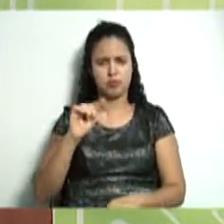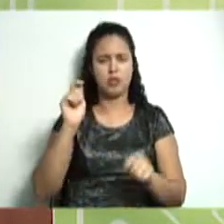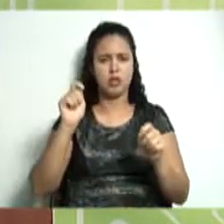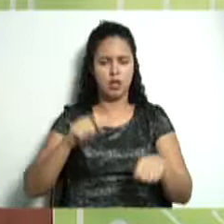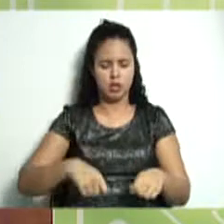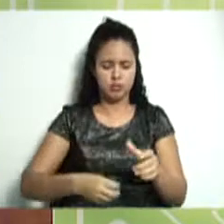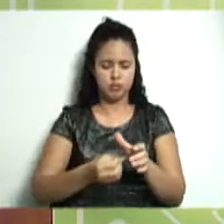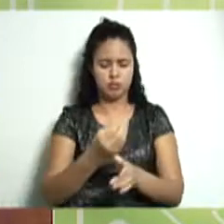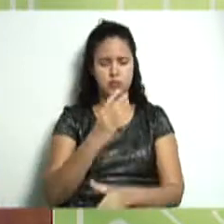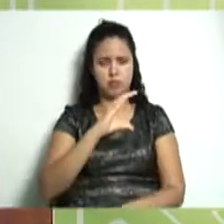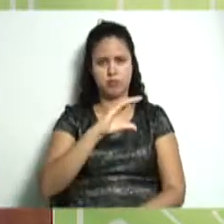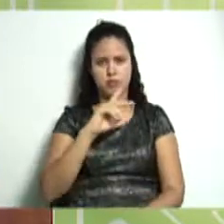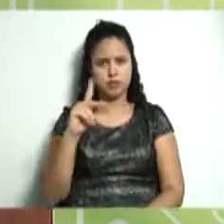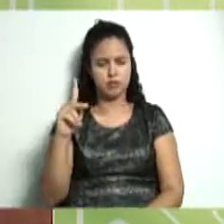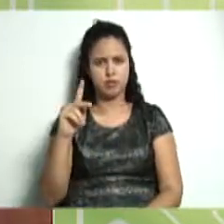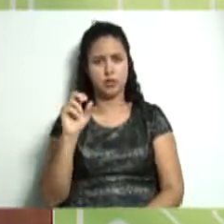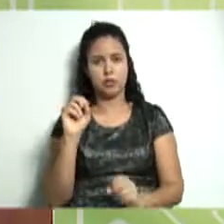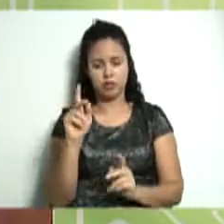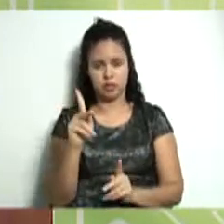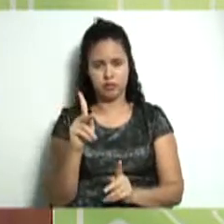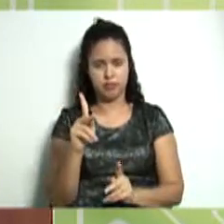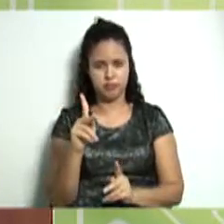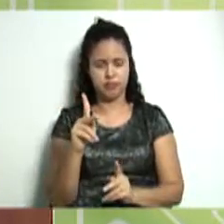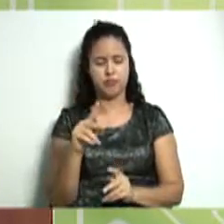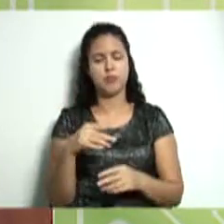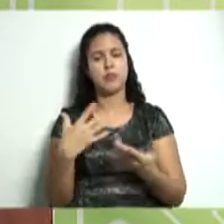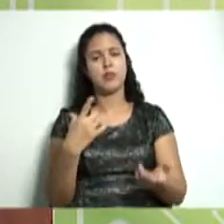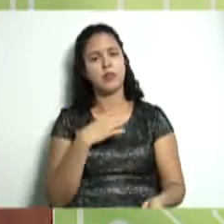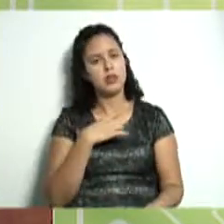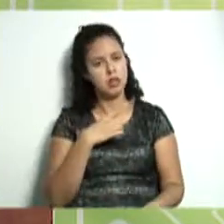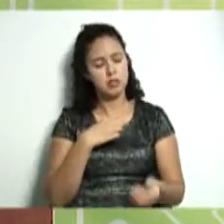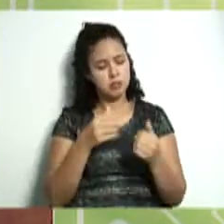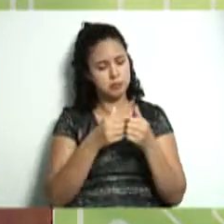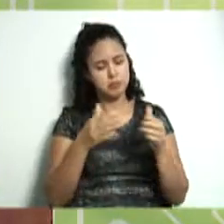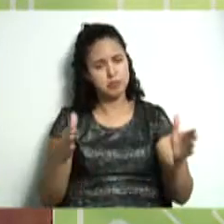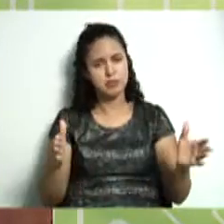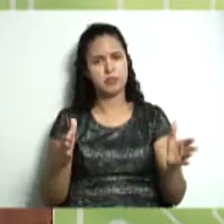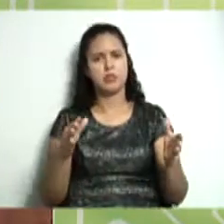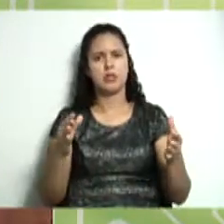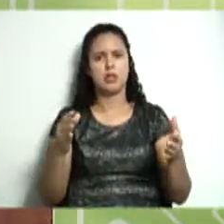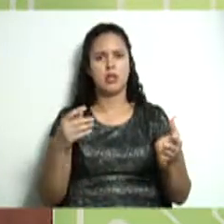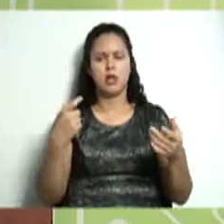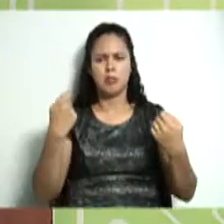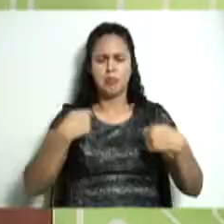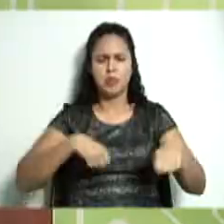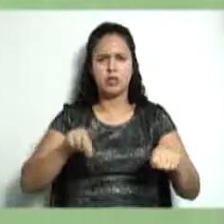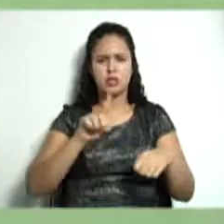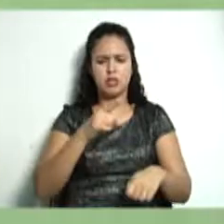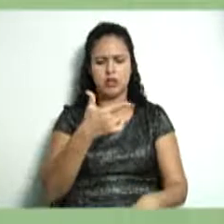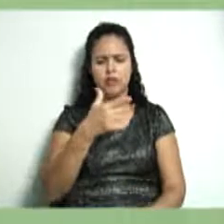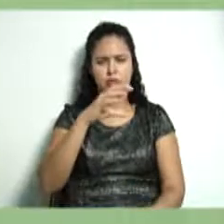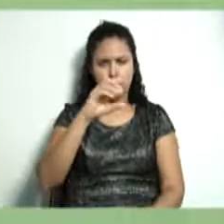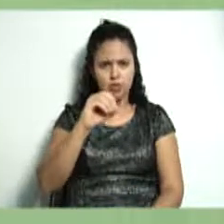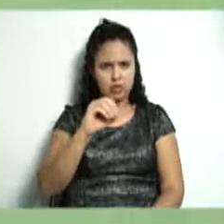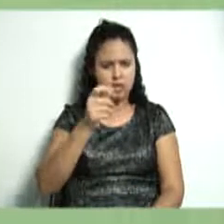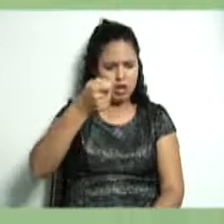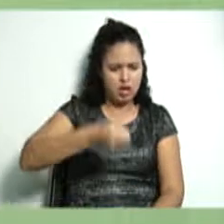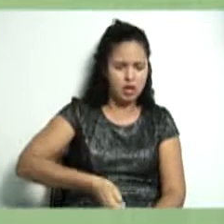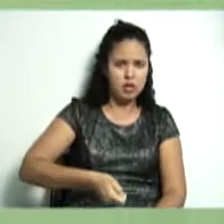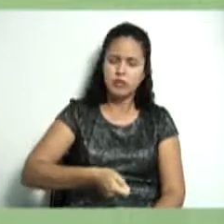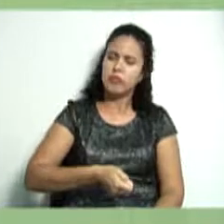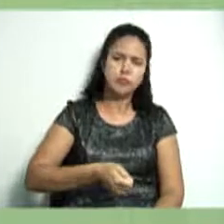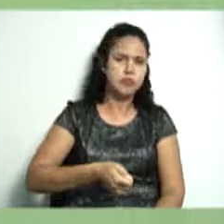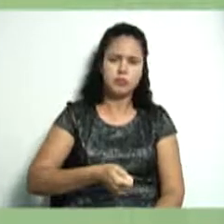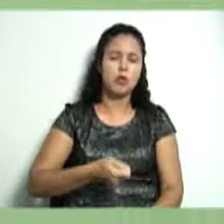Criar uma cooperativa. Ok? Então, existem aberturas, não precisa de 20 pessoas